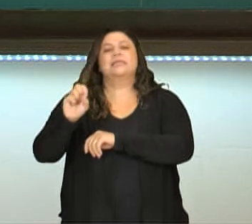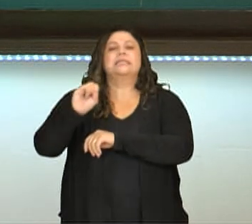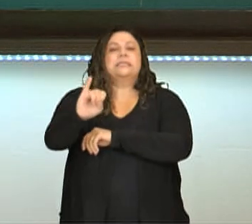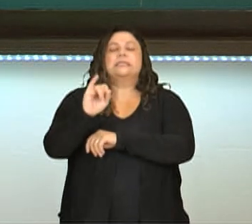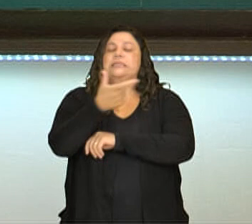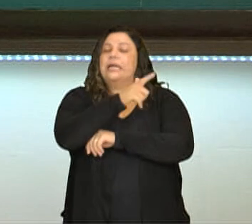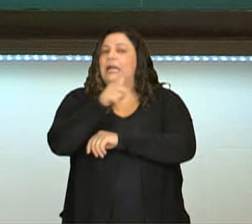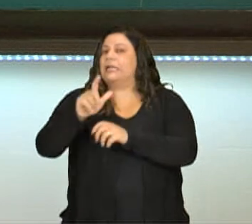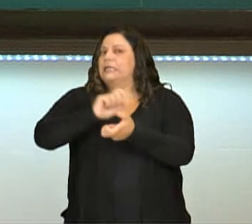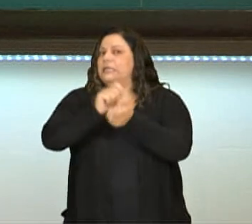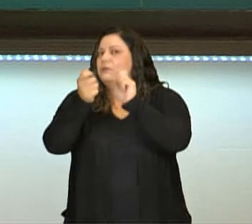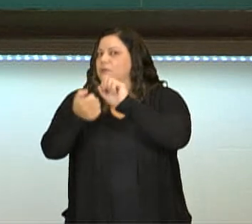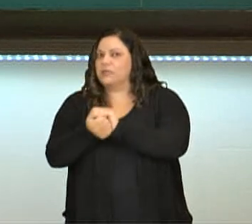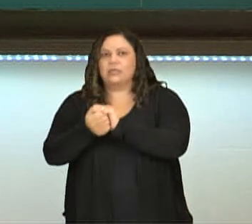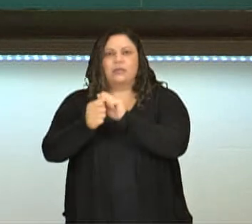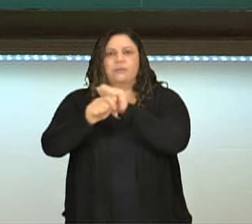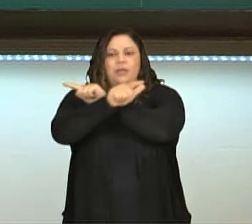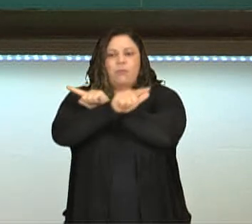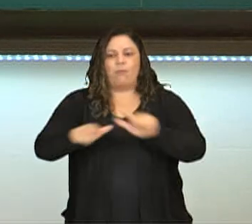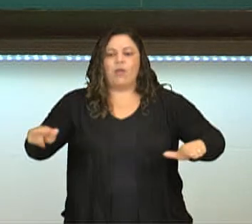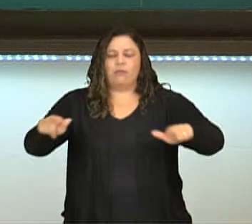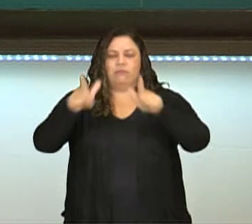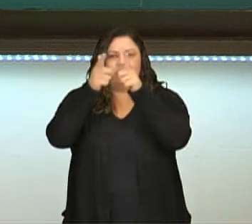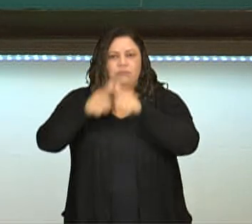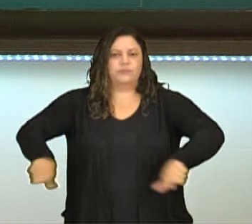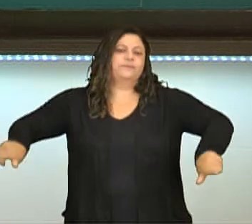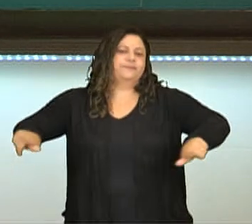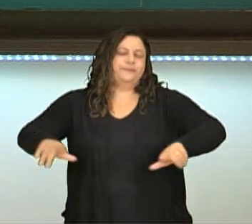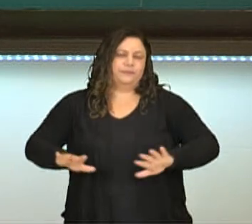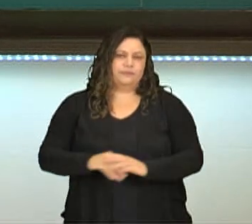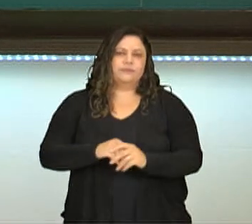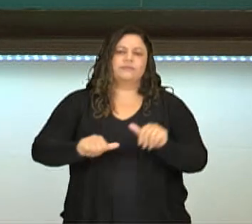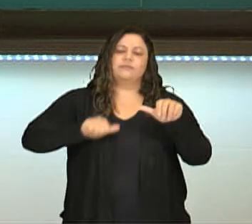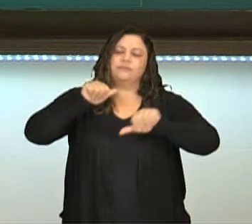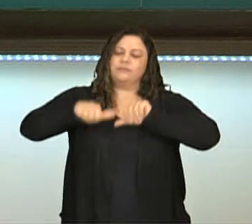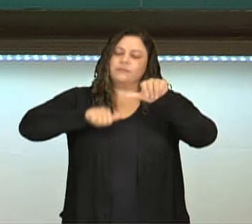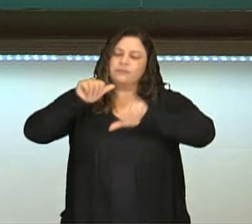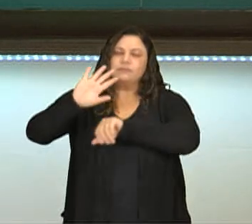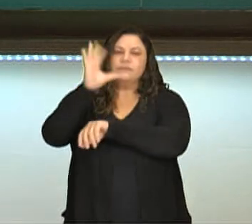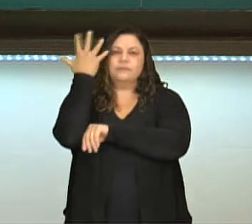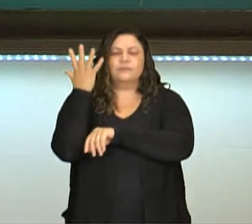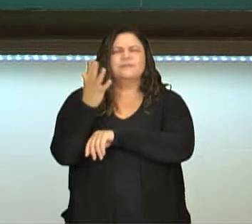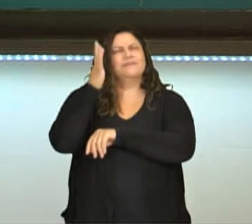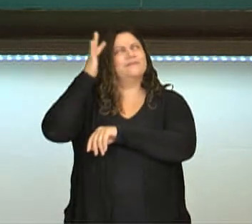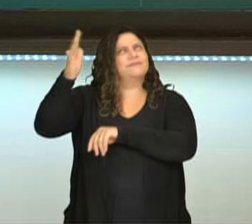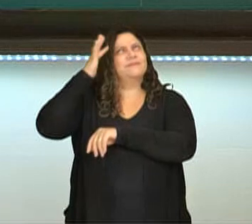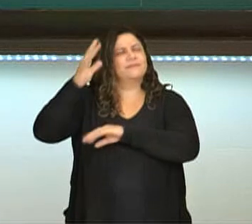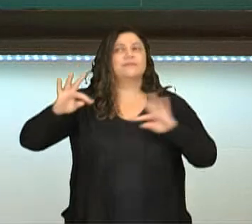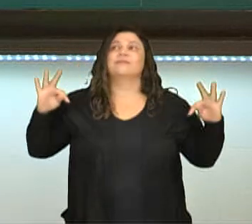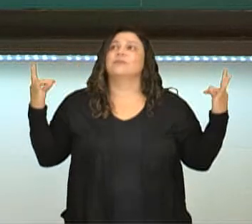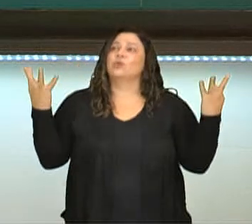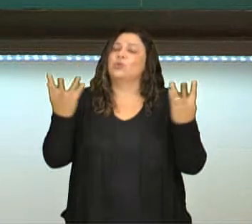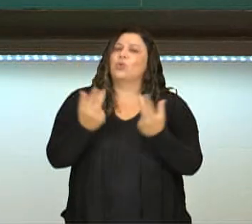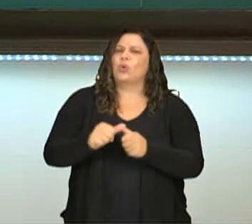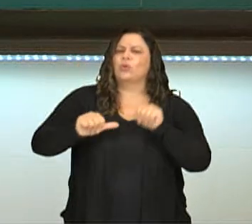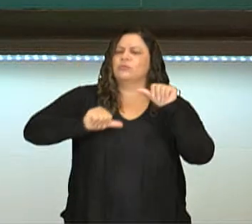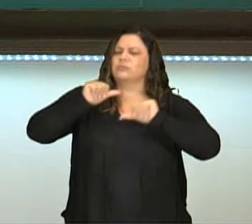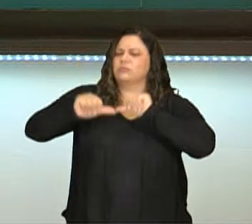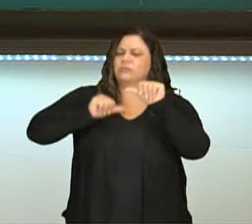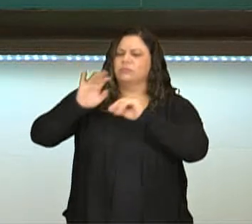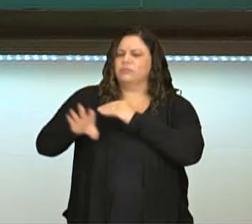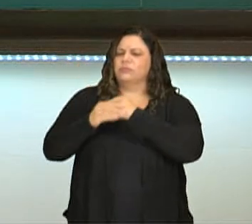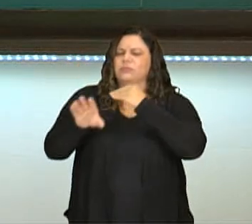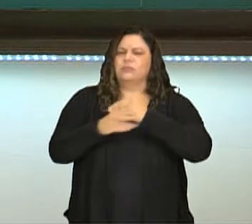em extinção. Então, tem modificações que acontecem que muitas vezes a gente imagina assim, todas as modificações ocorrem